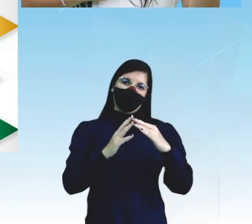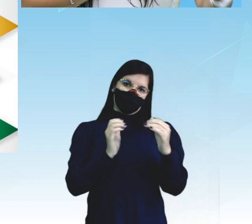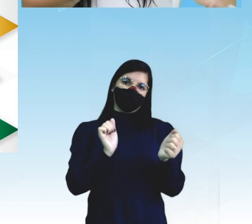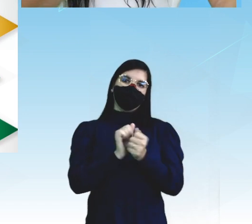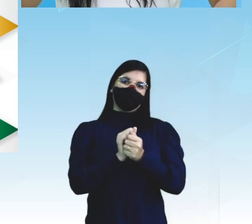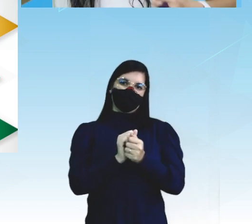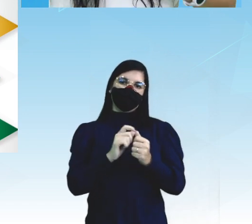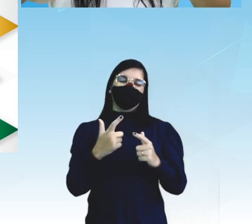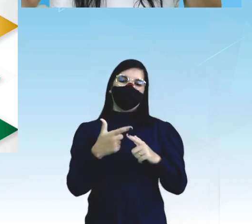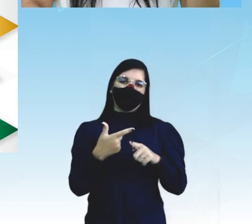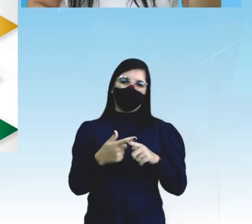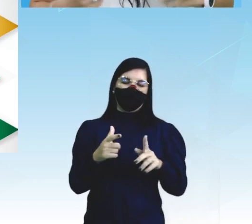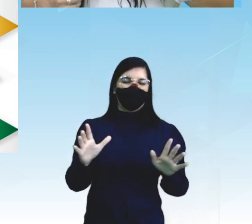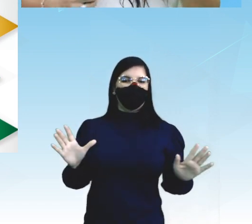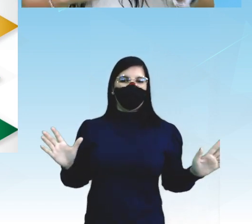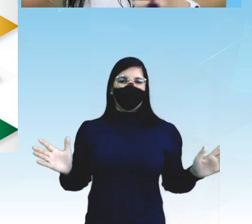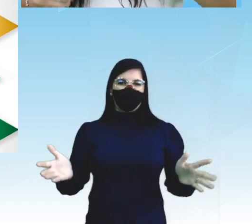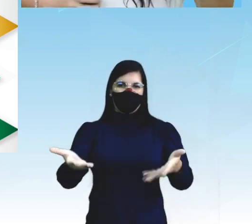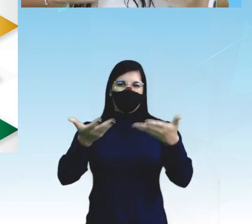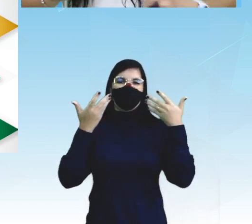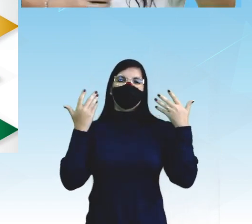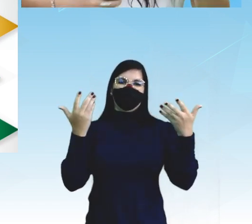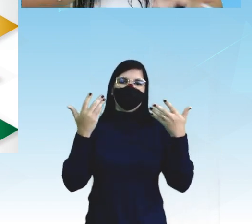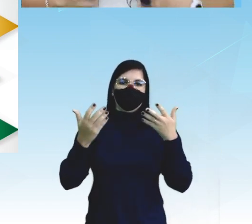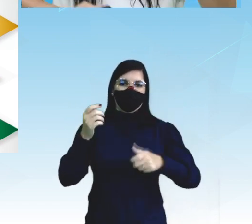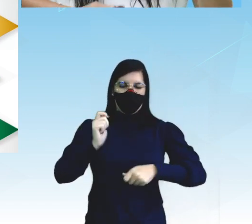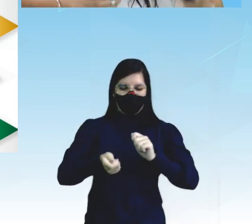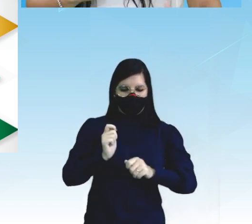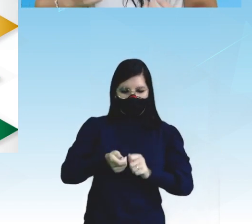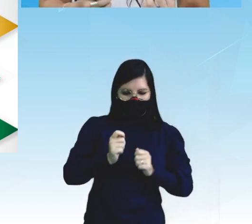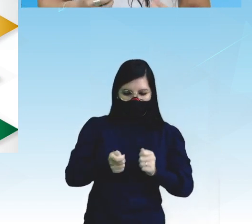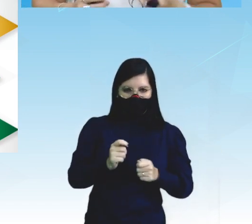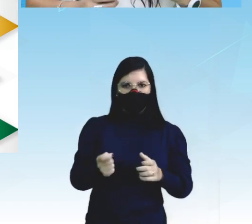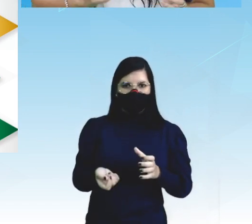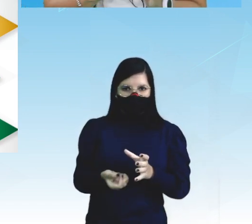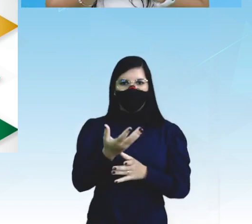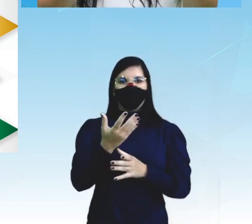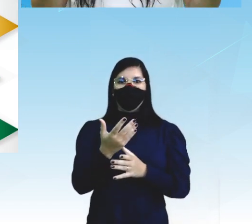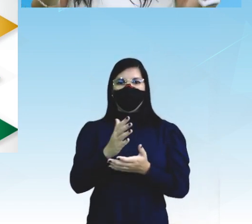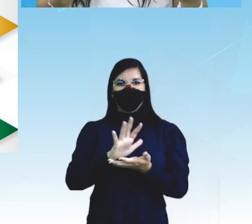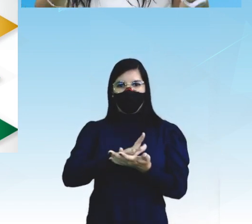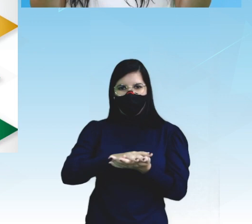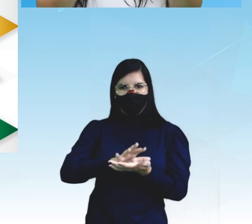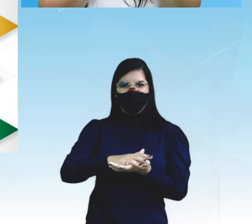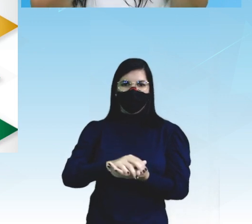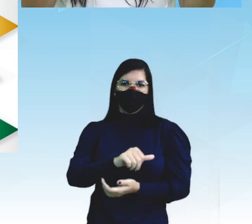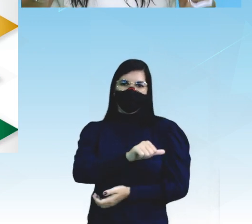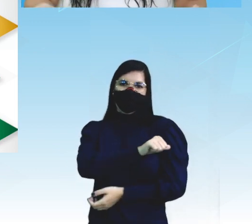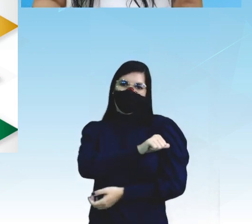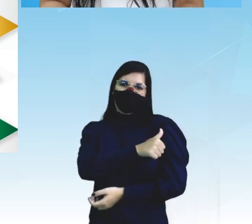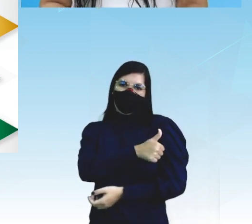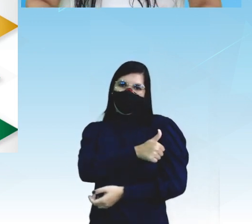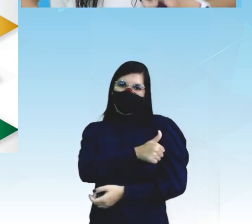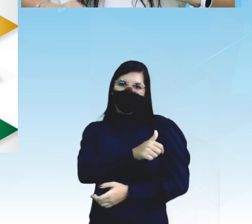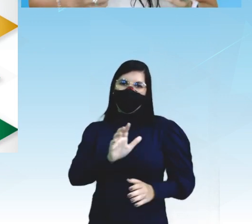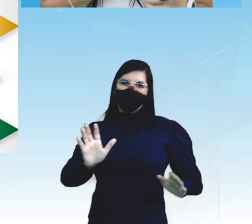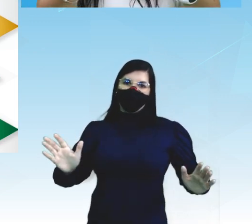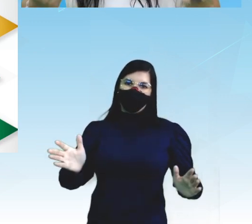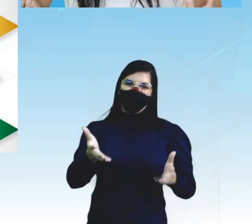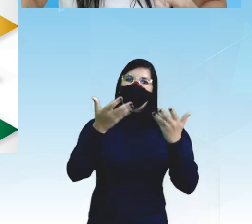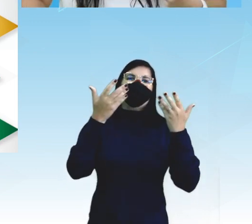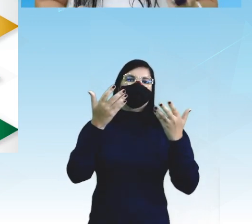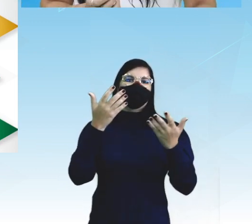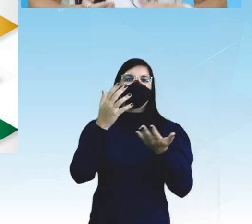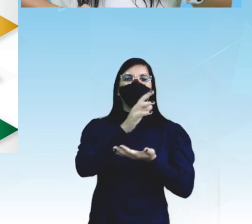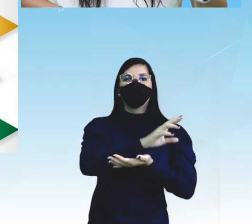fazer essas festas de batuque, de samba. Então, foi assim que foi surgindo o samba lá no Rio de Janeiro, né? Então, que eles apelidavam essas festas de samba, né? Então, faziam um